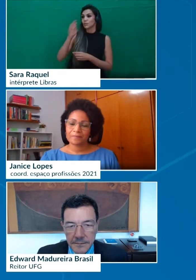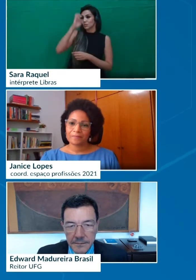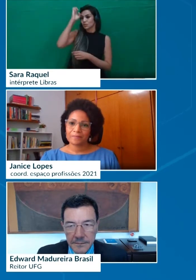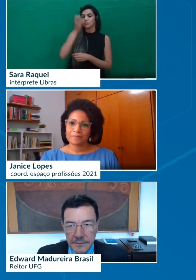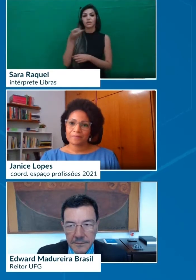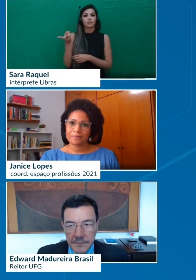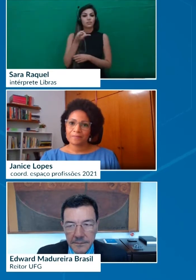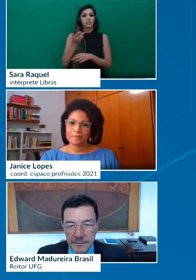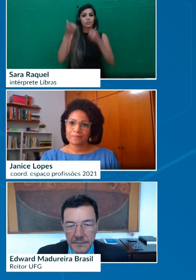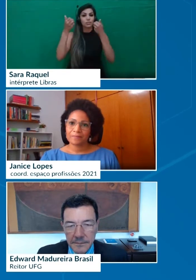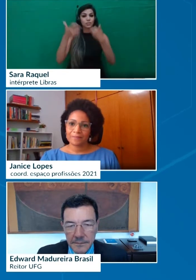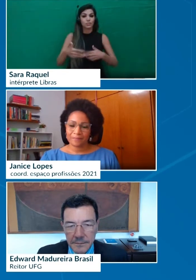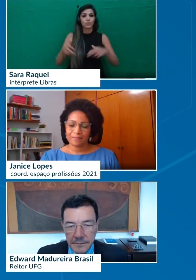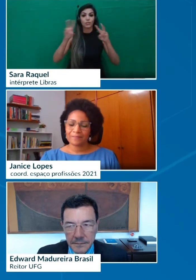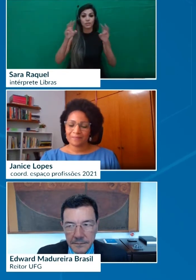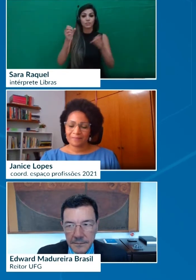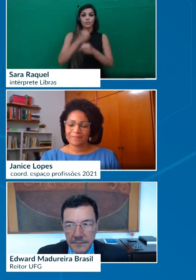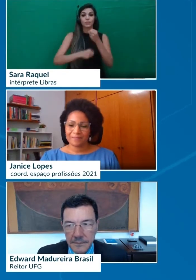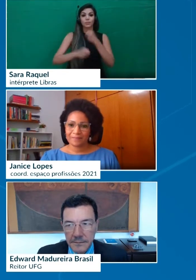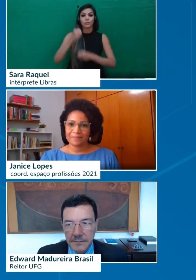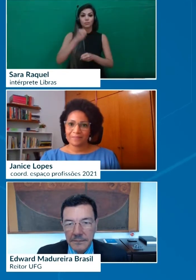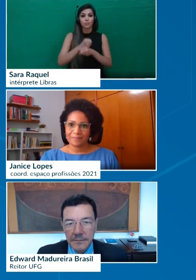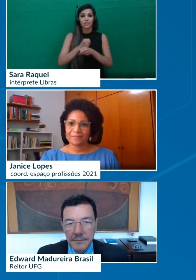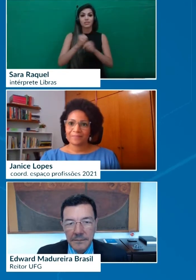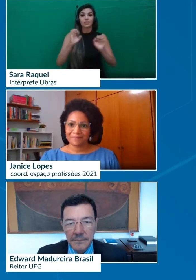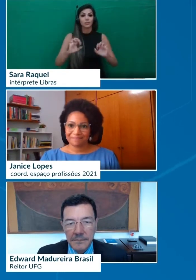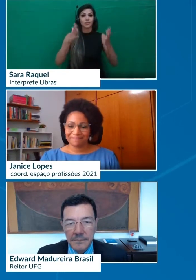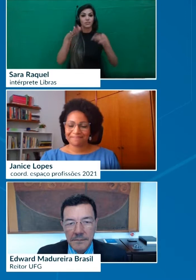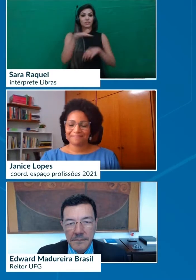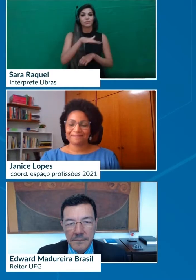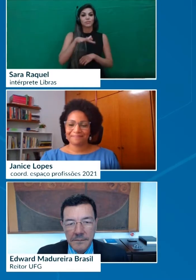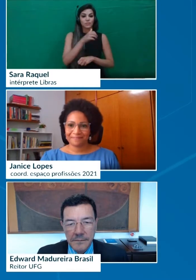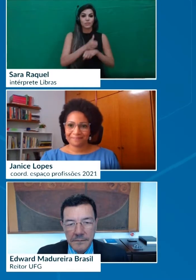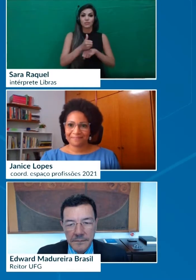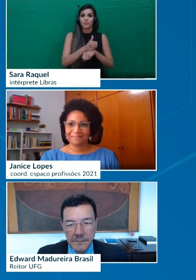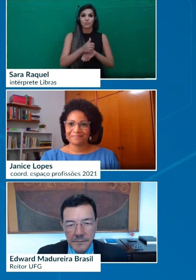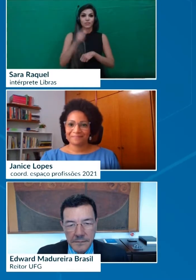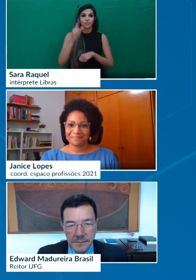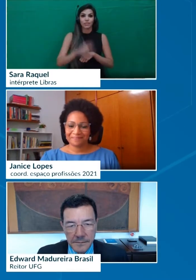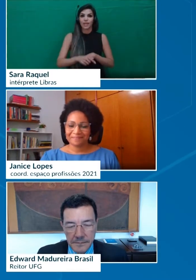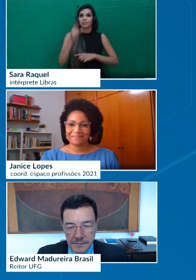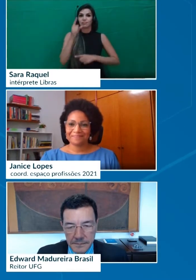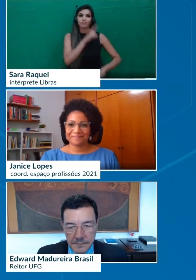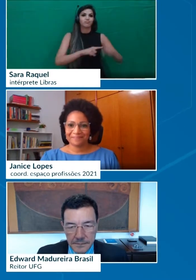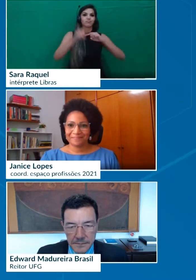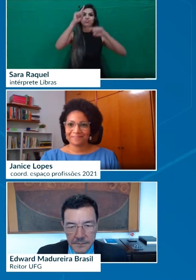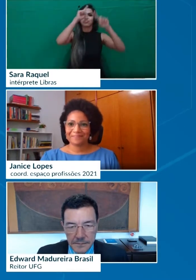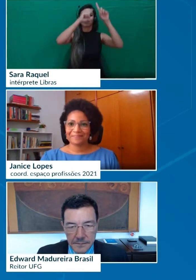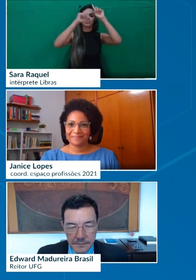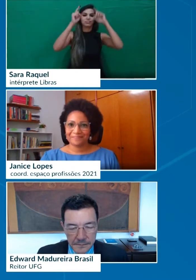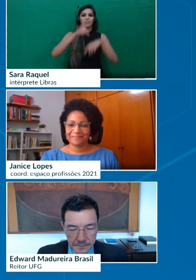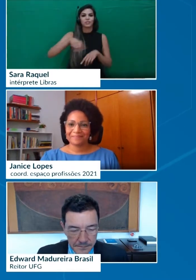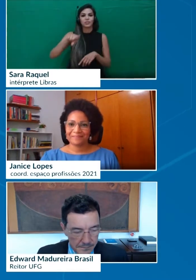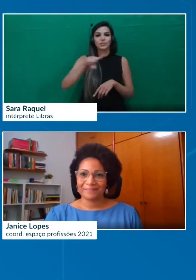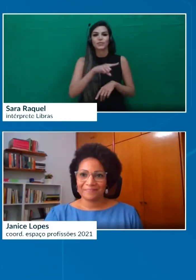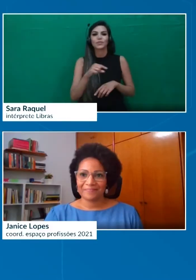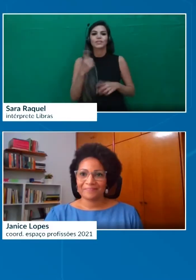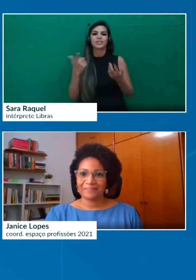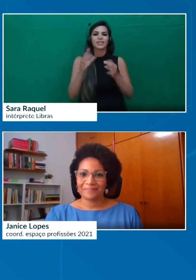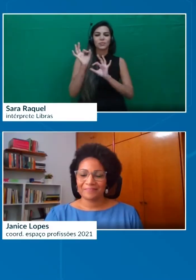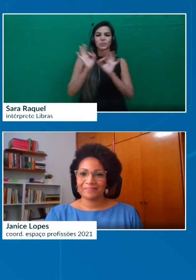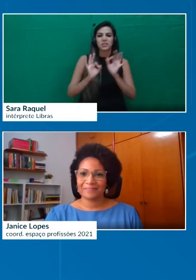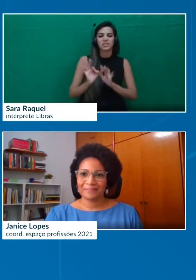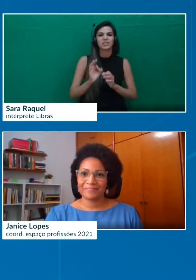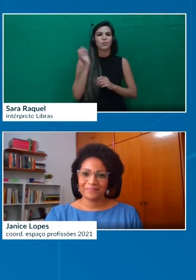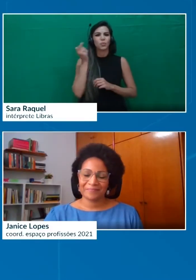sobre a edição do ano passado, né, que superou bastante aí as expectativas e o alcance. Fala para a gente um